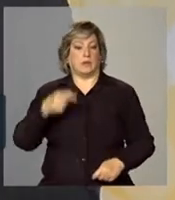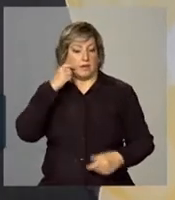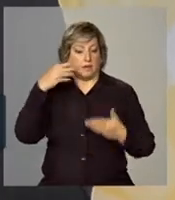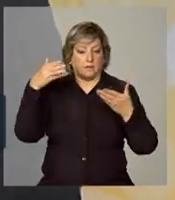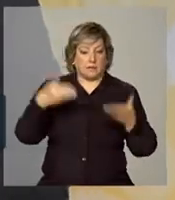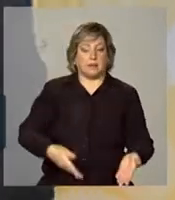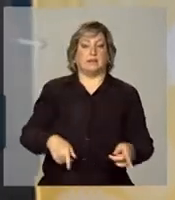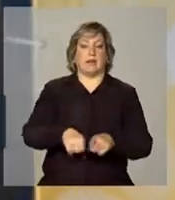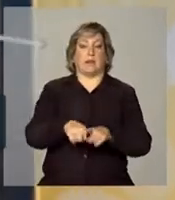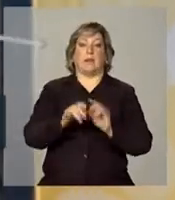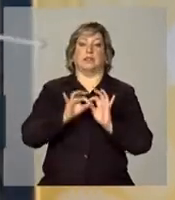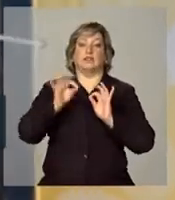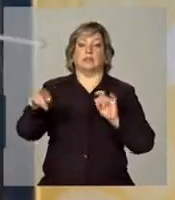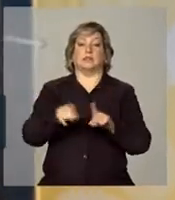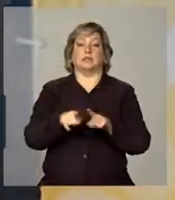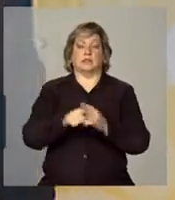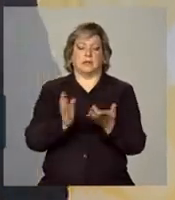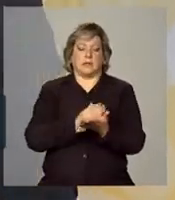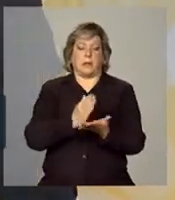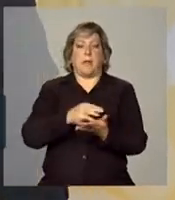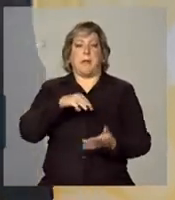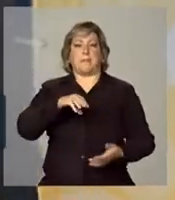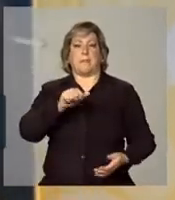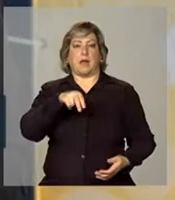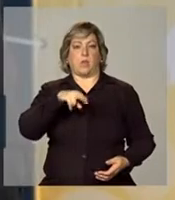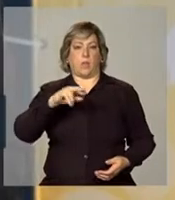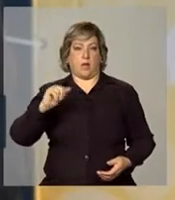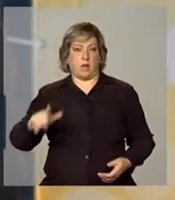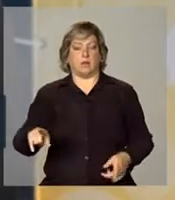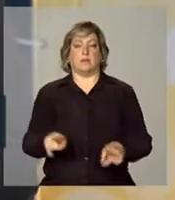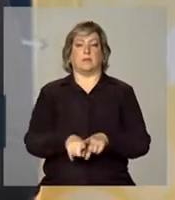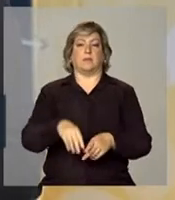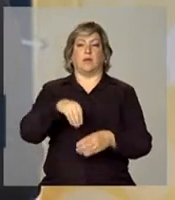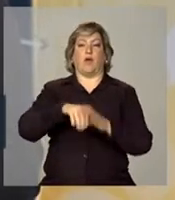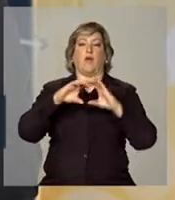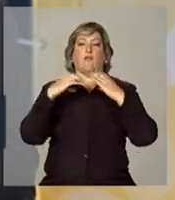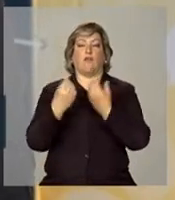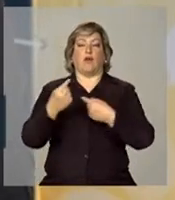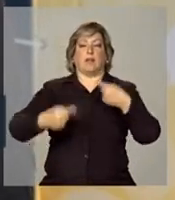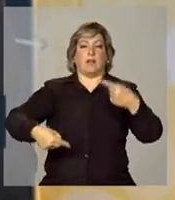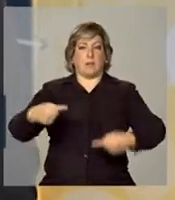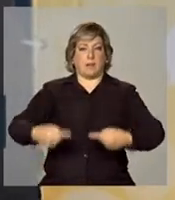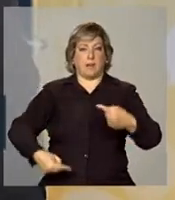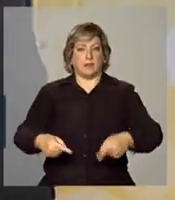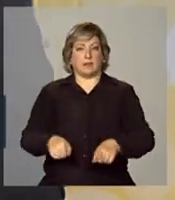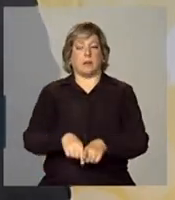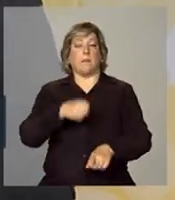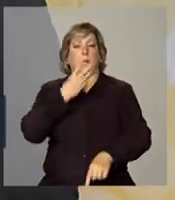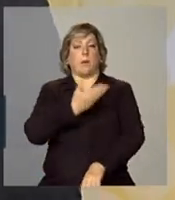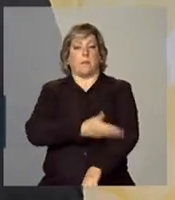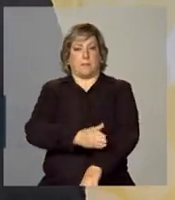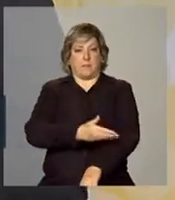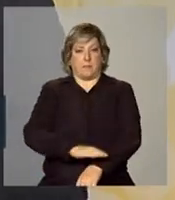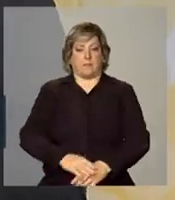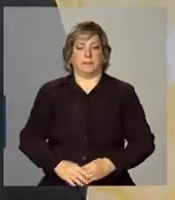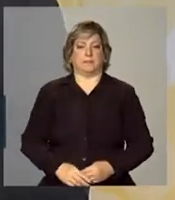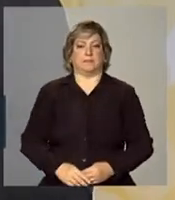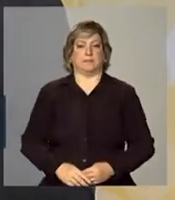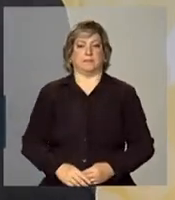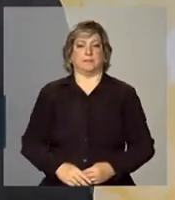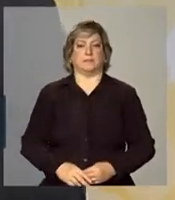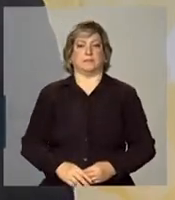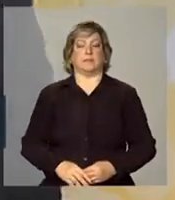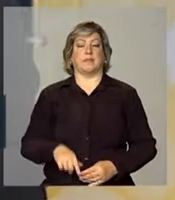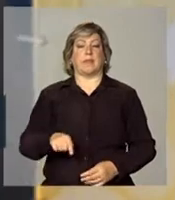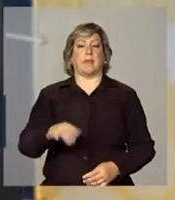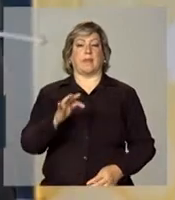e à distância, e manuais e através dos fóruns de debate e de boas práticas. O termo de adesão